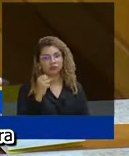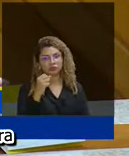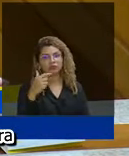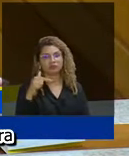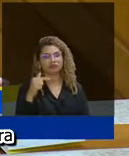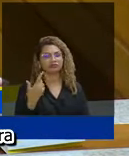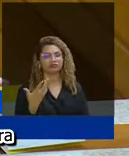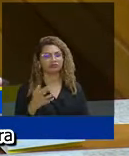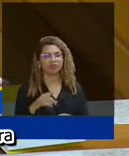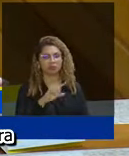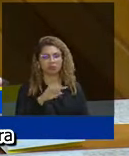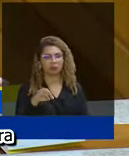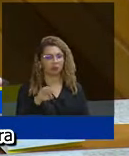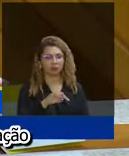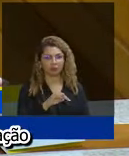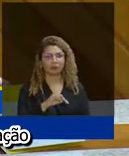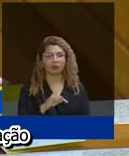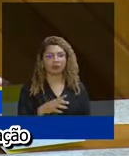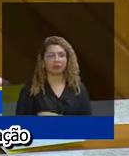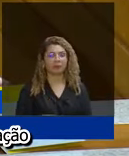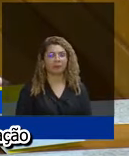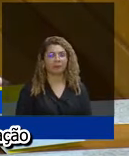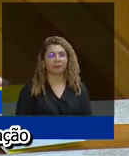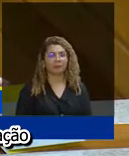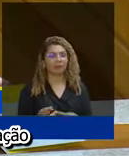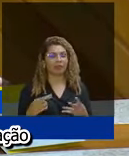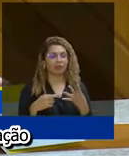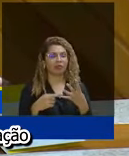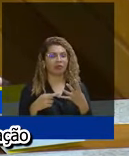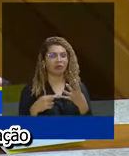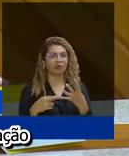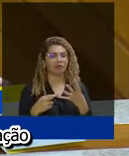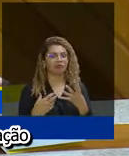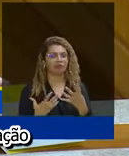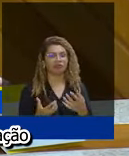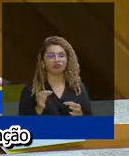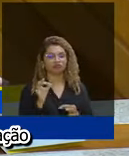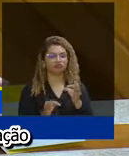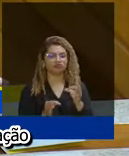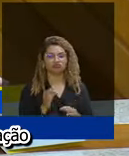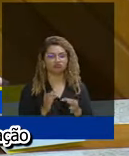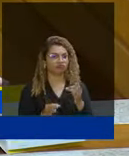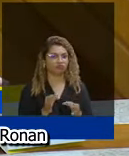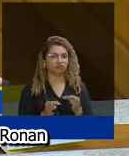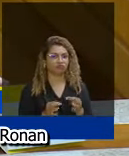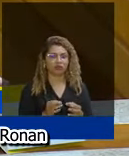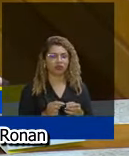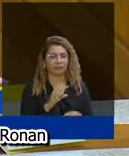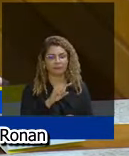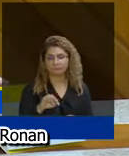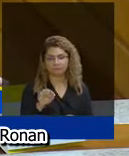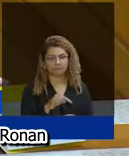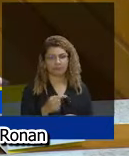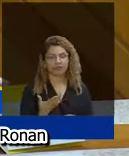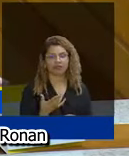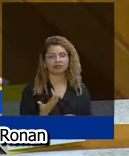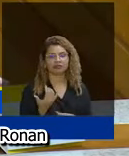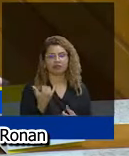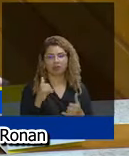recurso eleitoral interposto contra a sentença que julgou improcedente a representação por propaganda